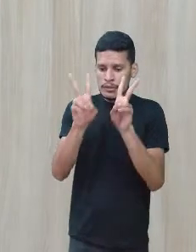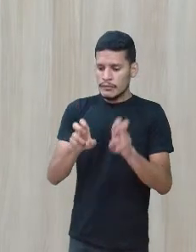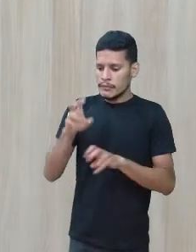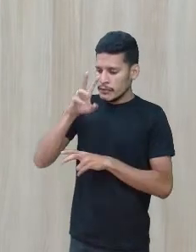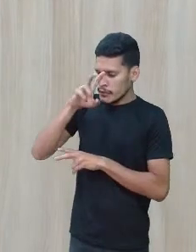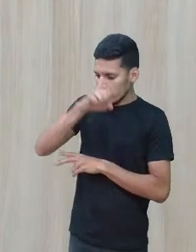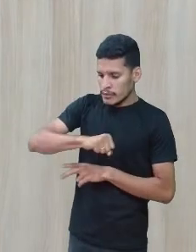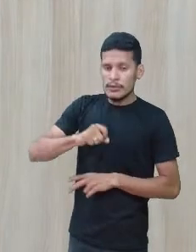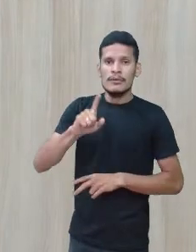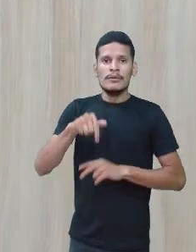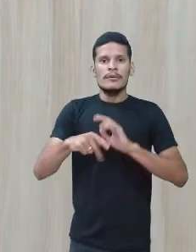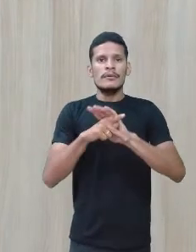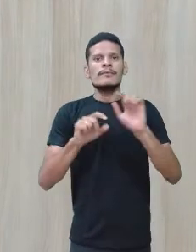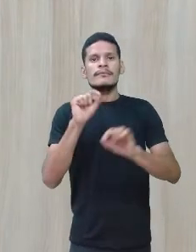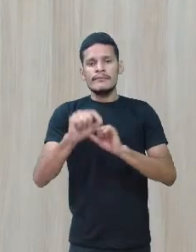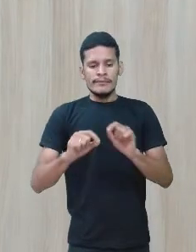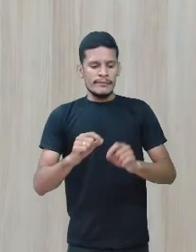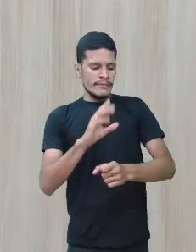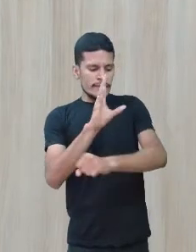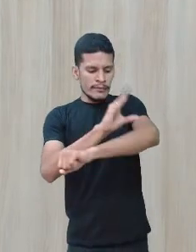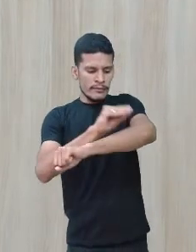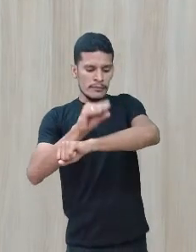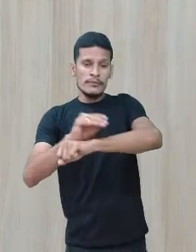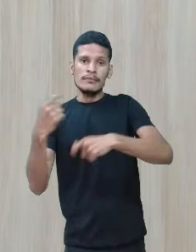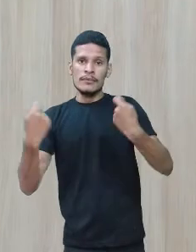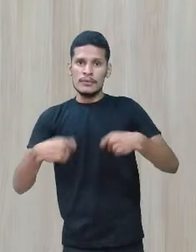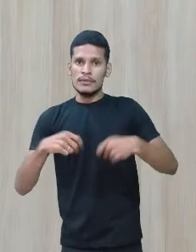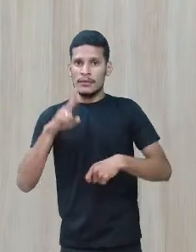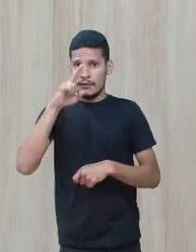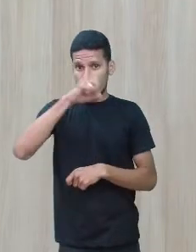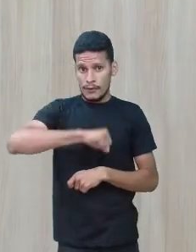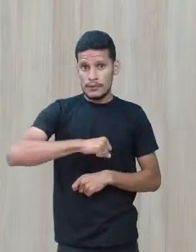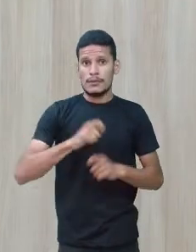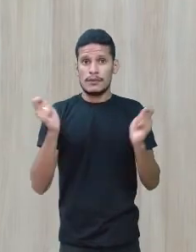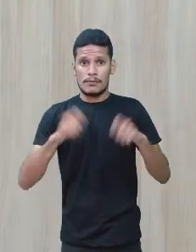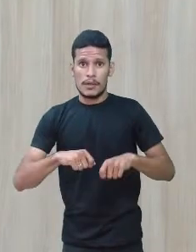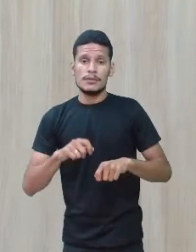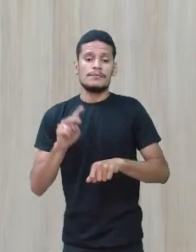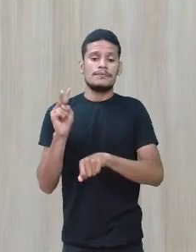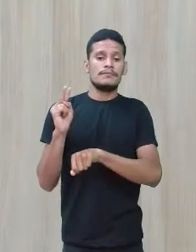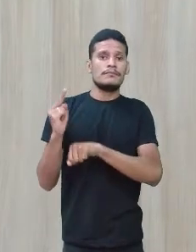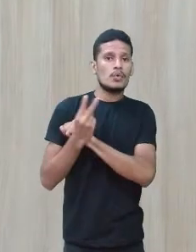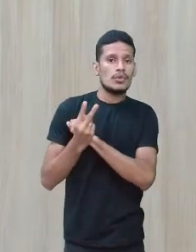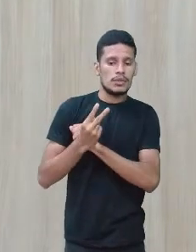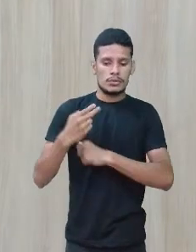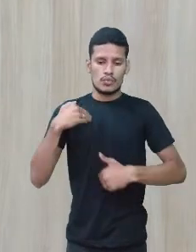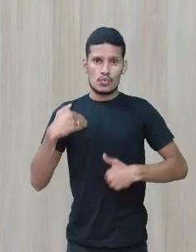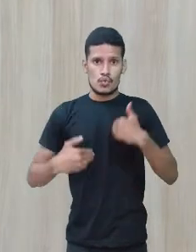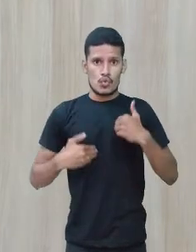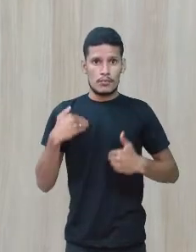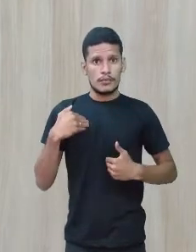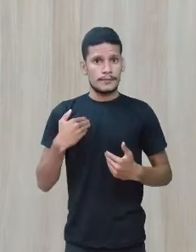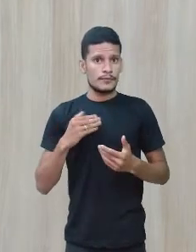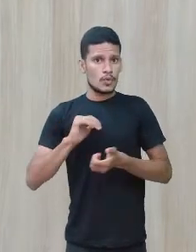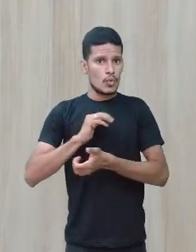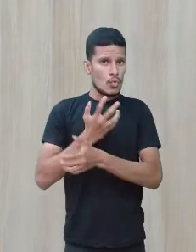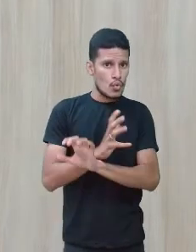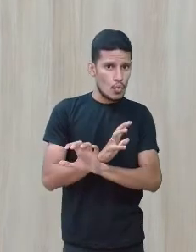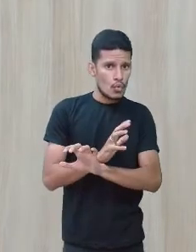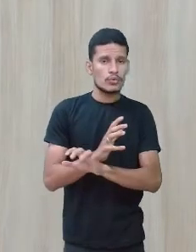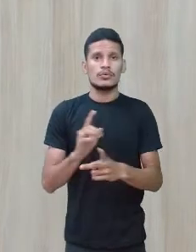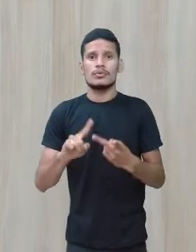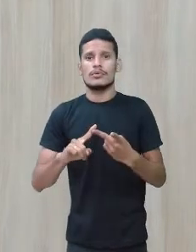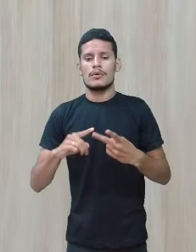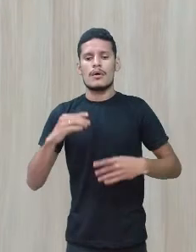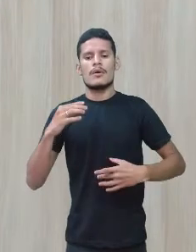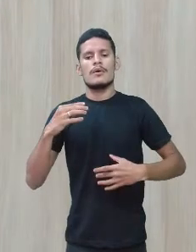dizer que o meu músculo ele precisa estar mais forte para poder proteger o meu corpo, para poder proteger os meus ossos, os meus